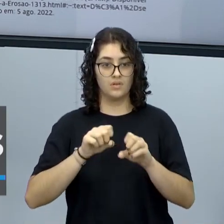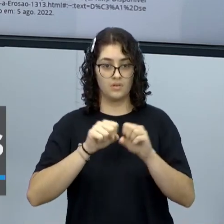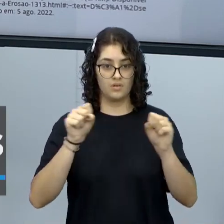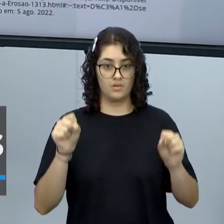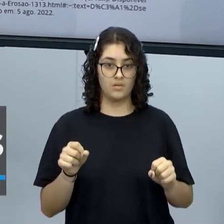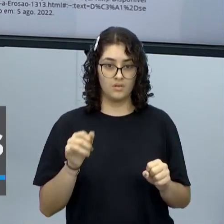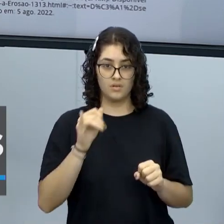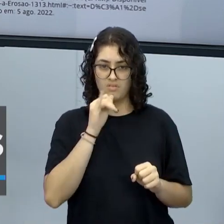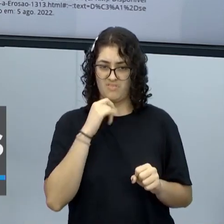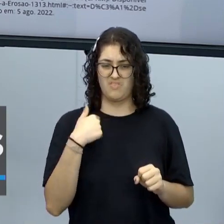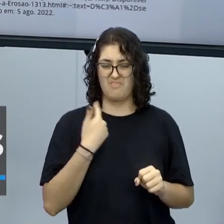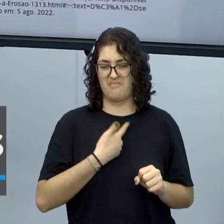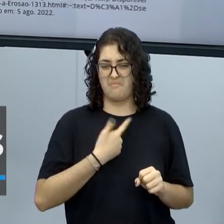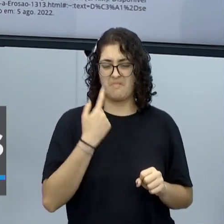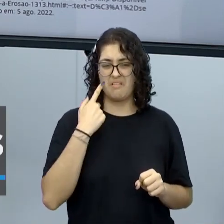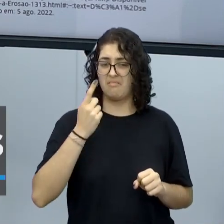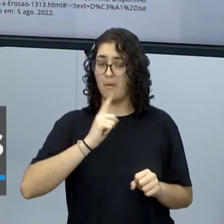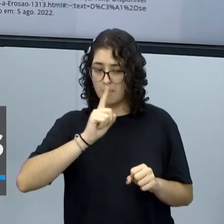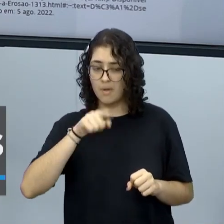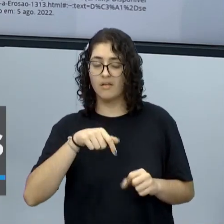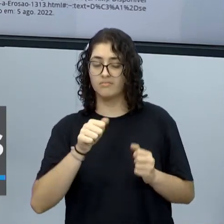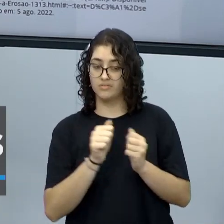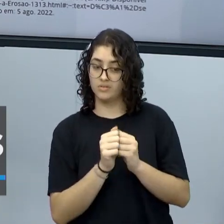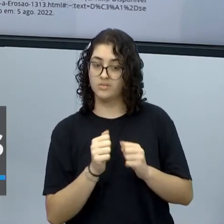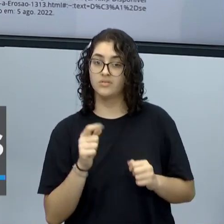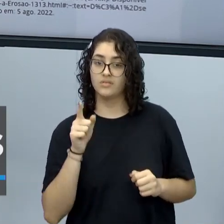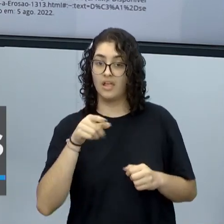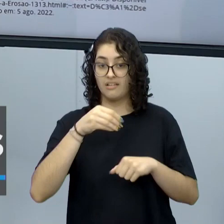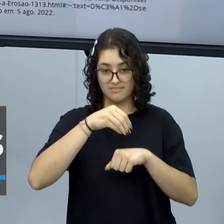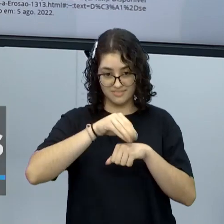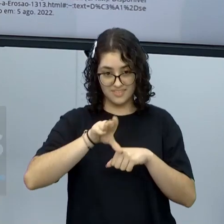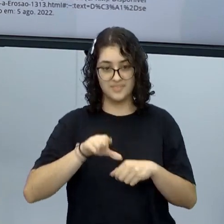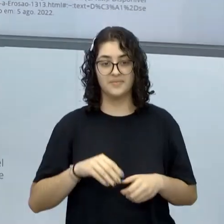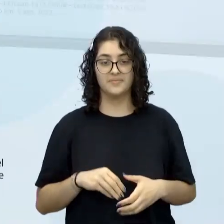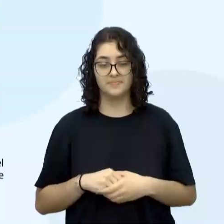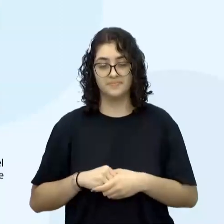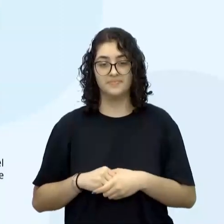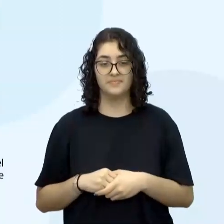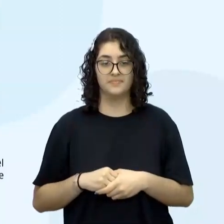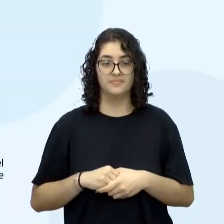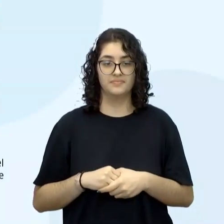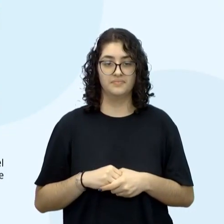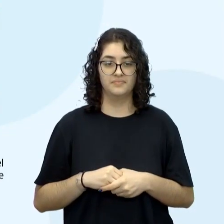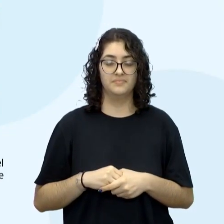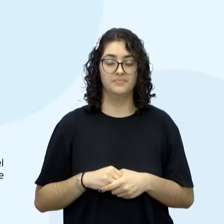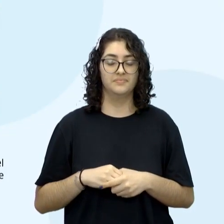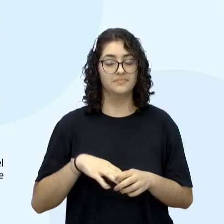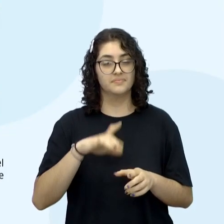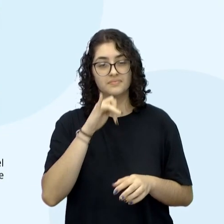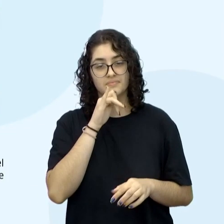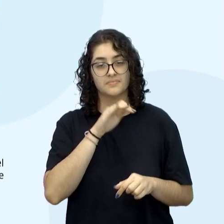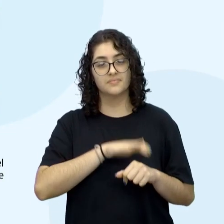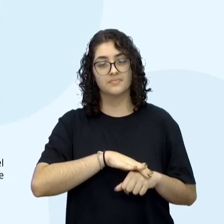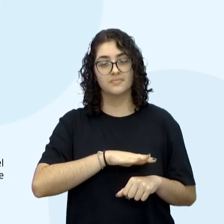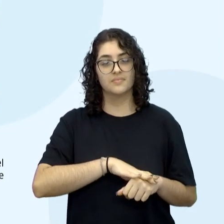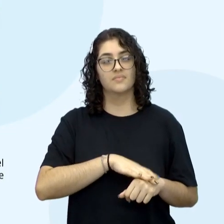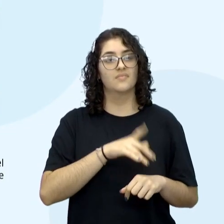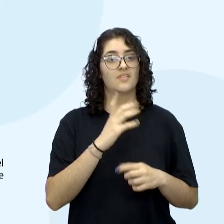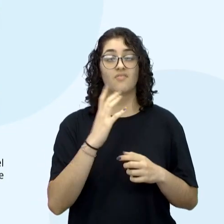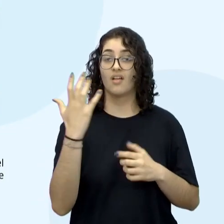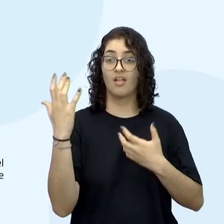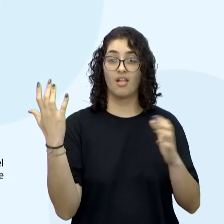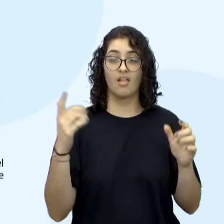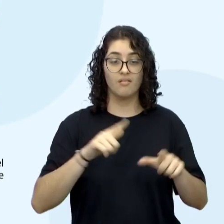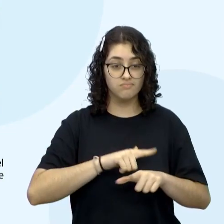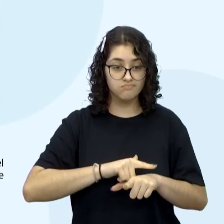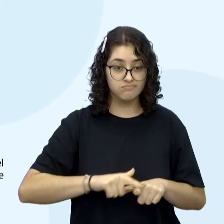para vocês, a gente acha que não, mas a gente também tá? Fica aí a dica, tá? E quando a gente faz, por exemplo, uma área sem vegetação,